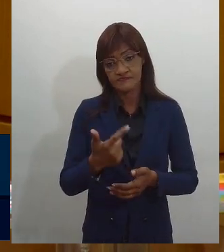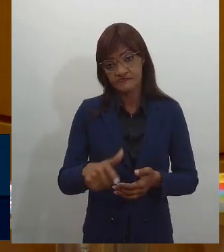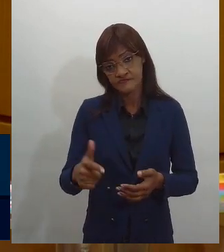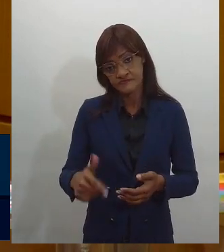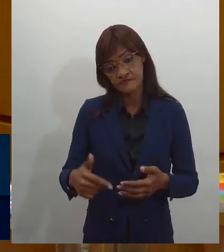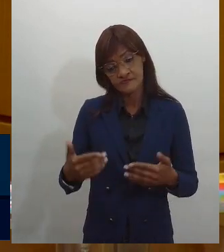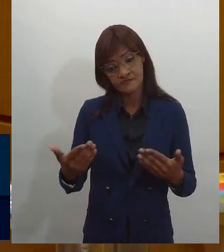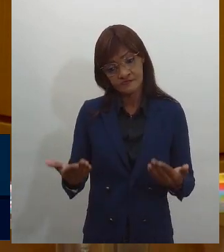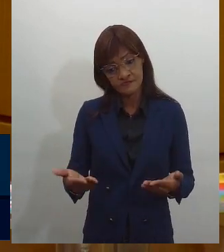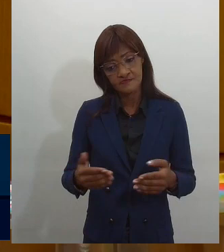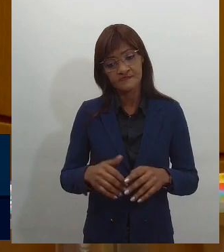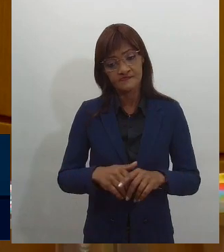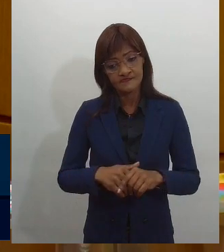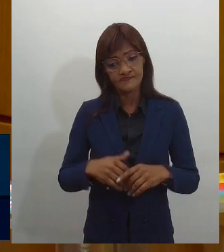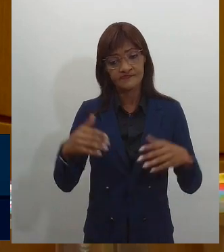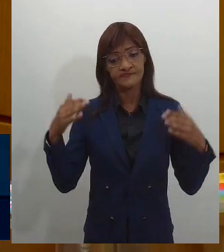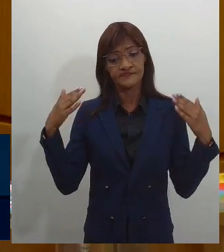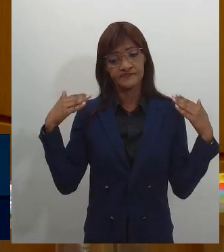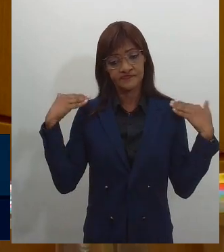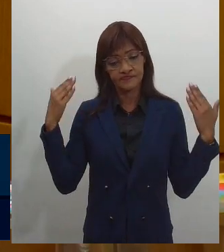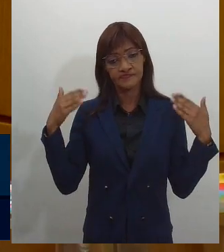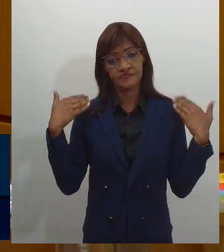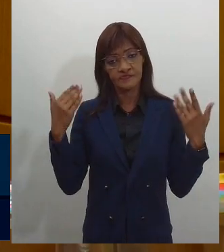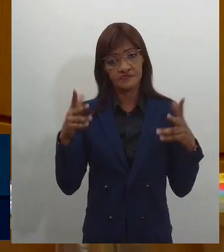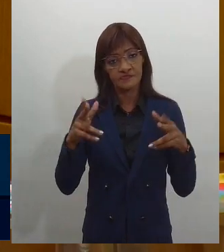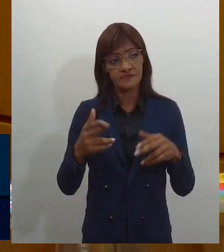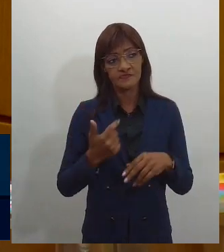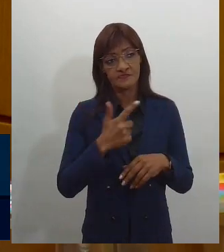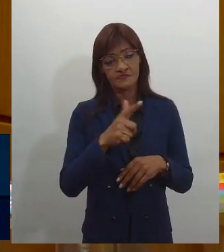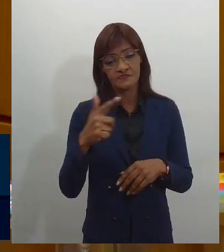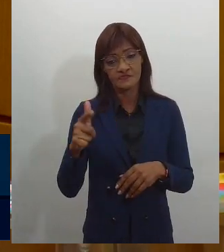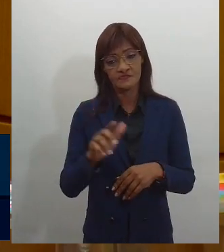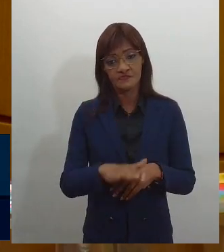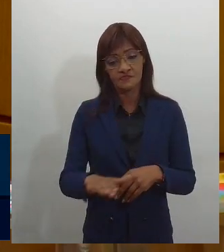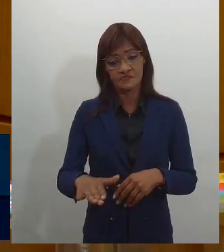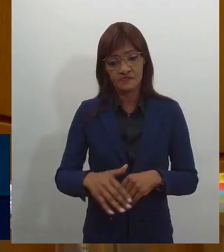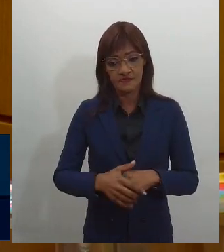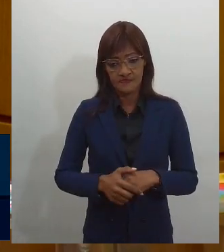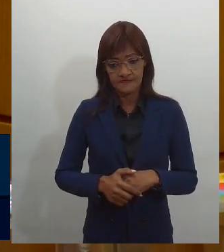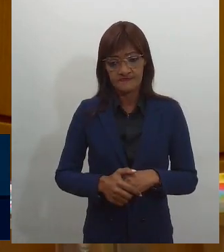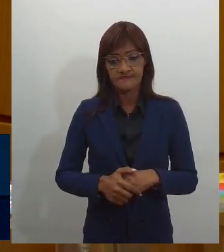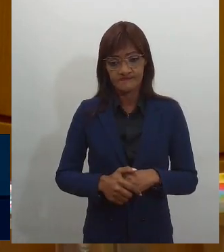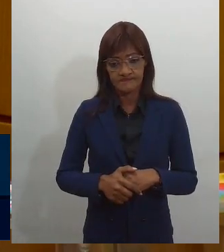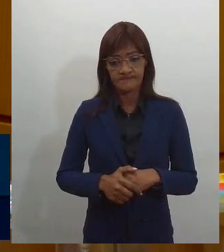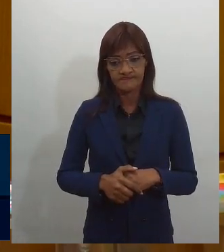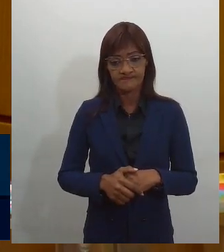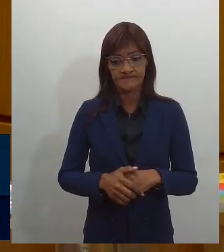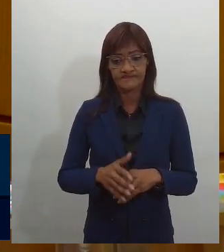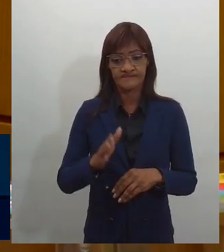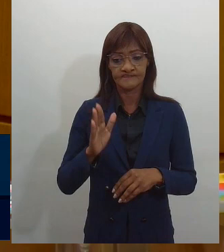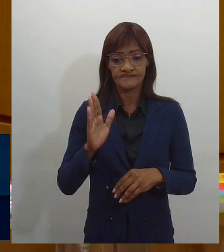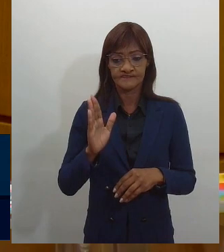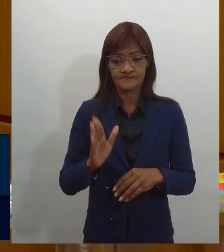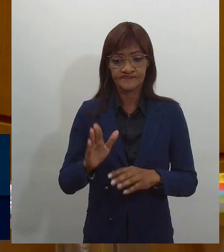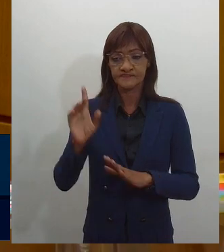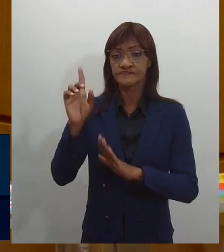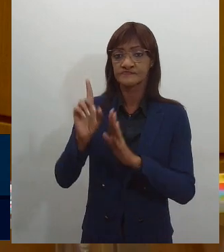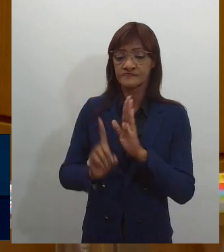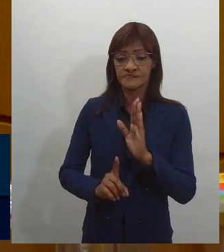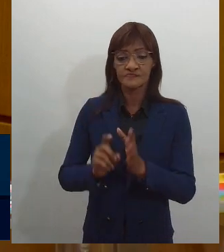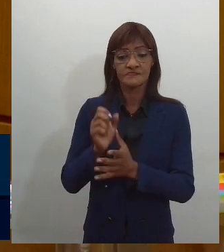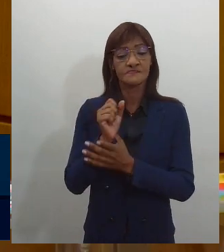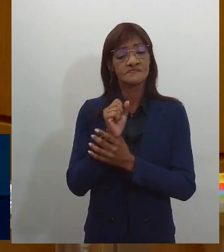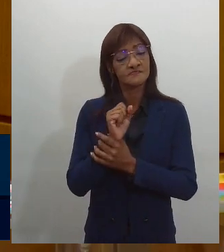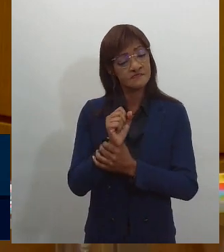lazer como qualquer outra criança. Isso tudo, esses direitos são garantidos tanto na zona